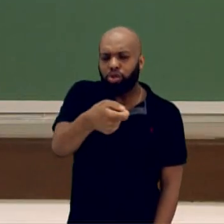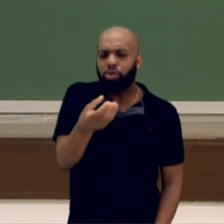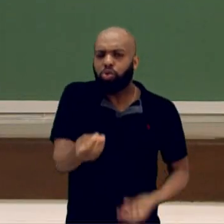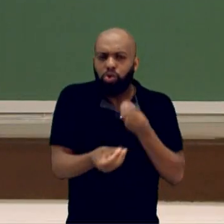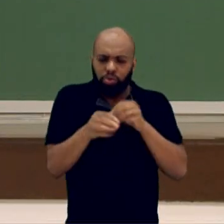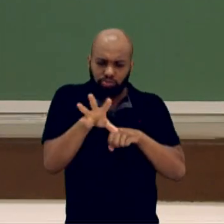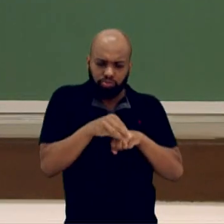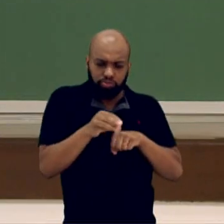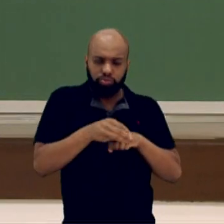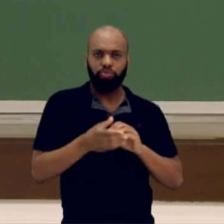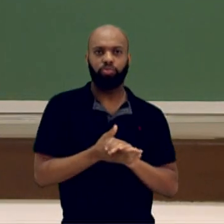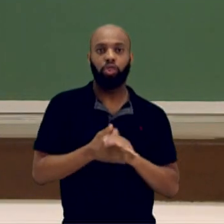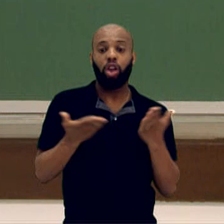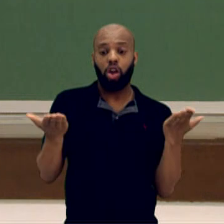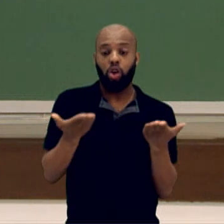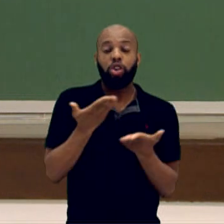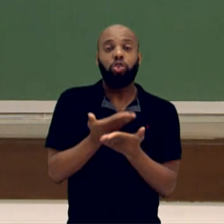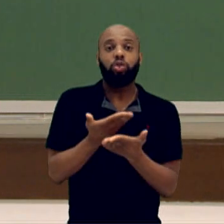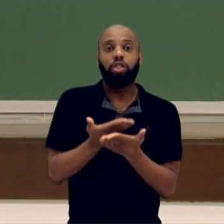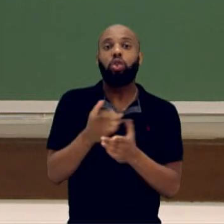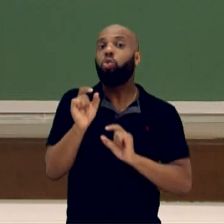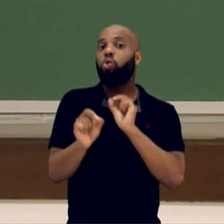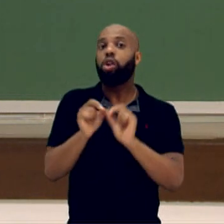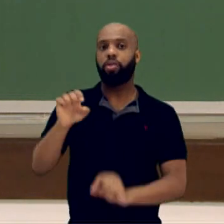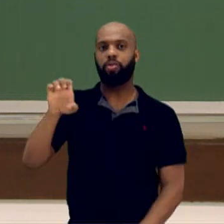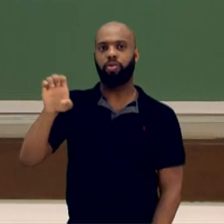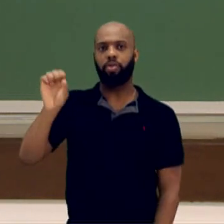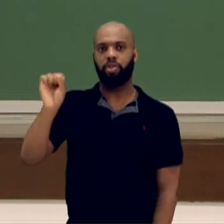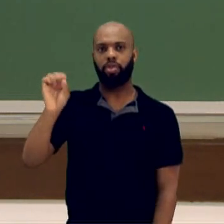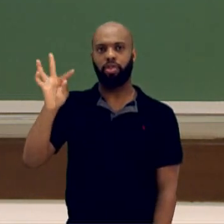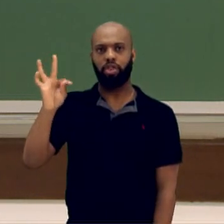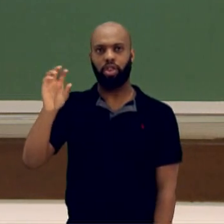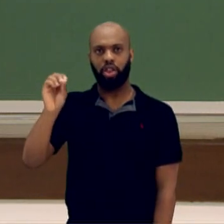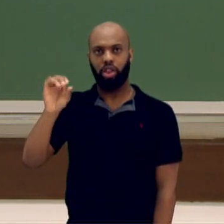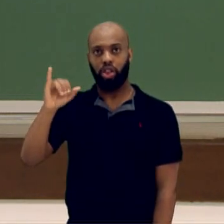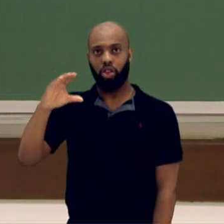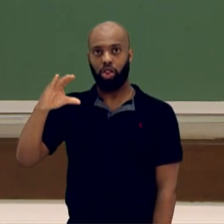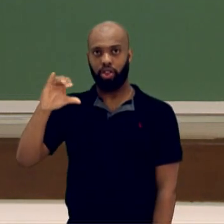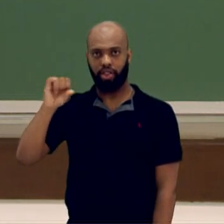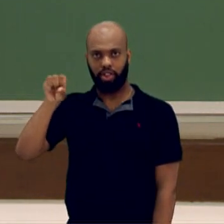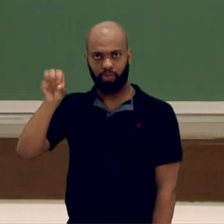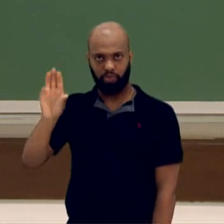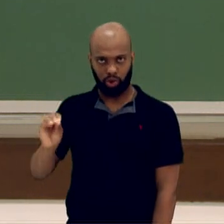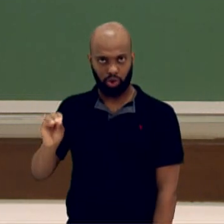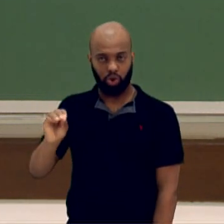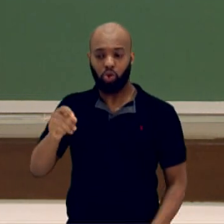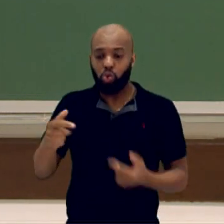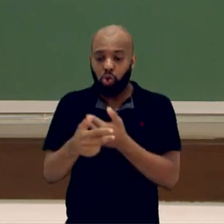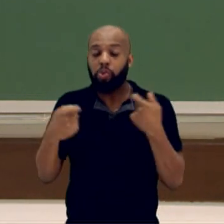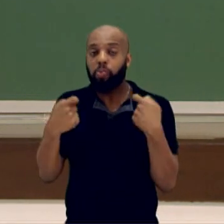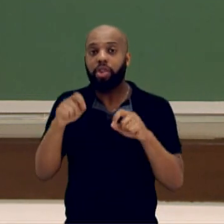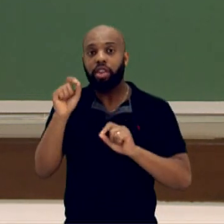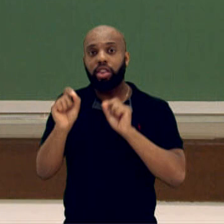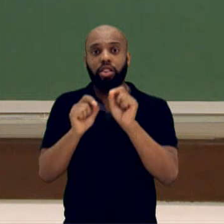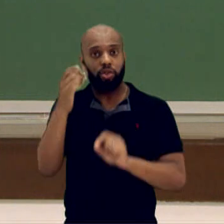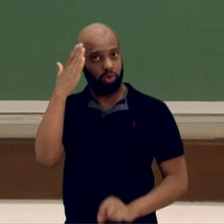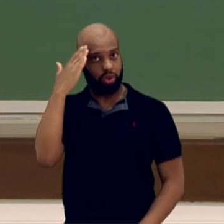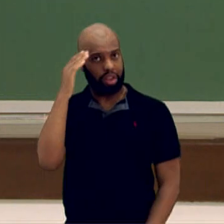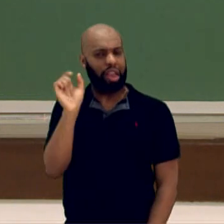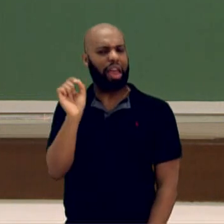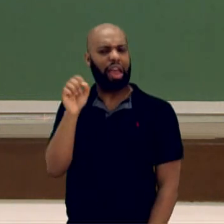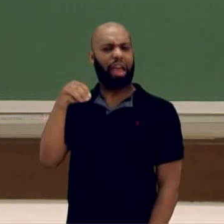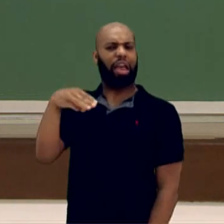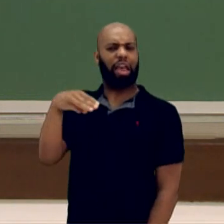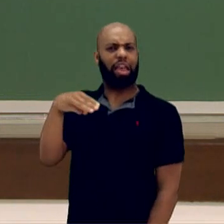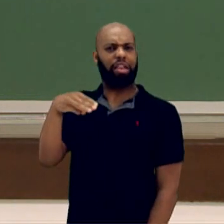de hoje, trabalharemos o estoicismo. Então, coisas que precisamos saber depois dessa aula é quem foram